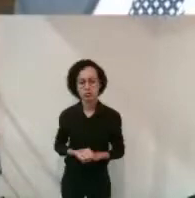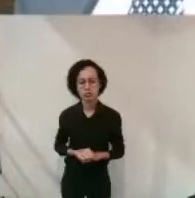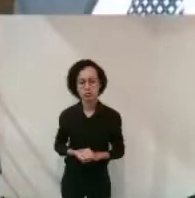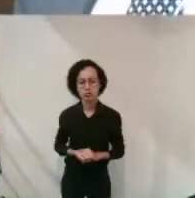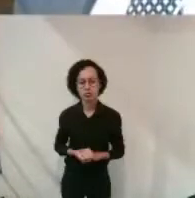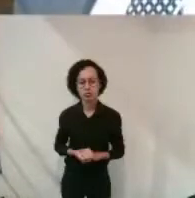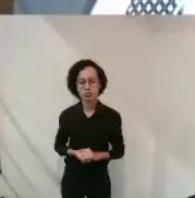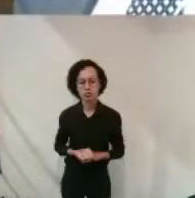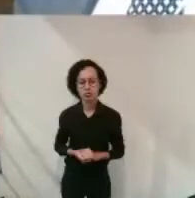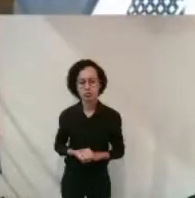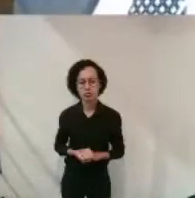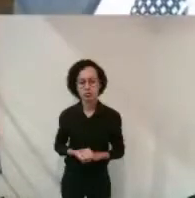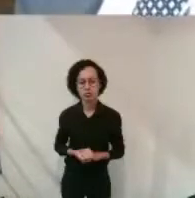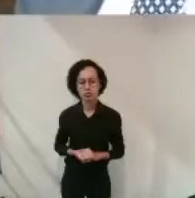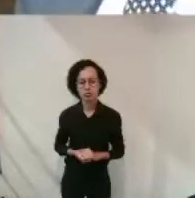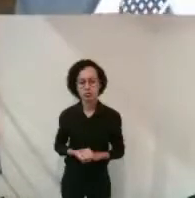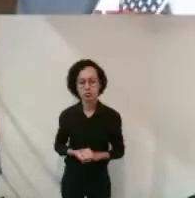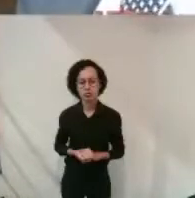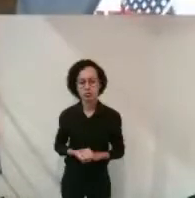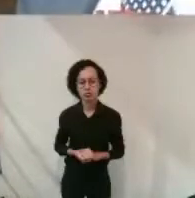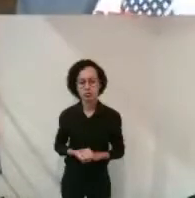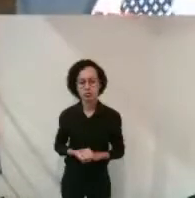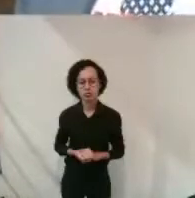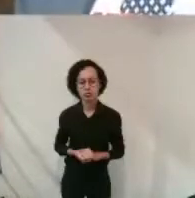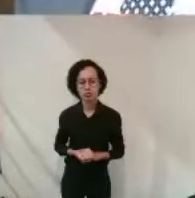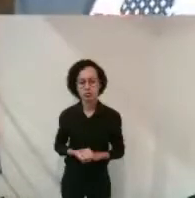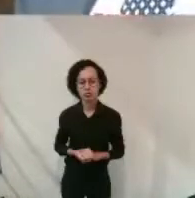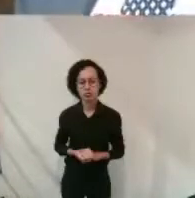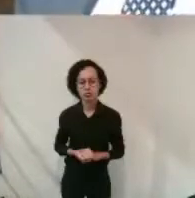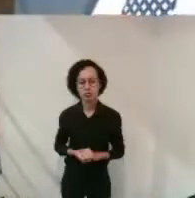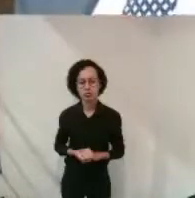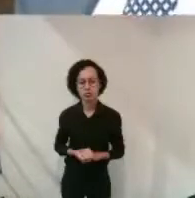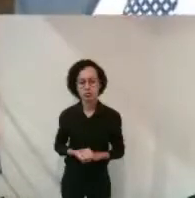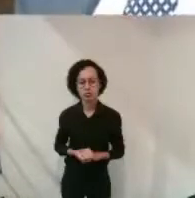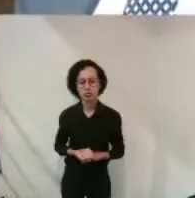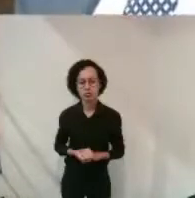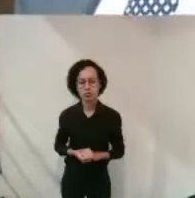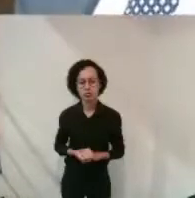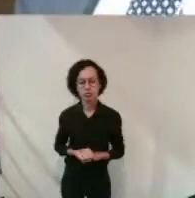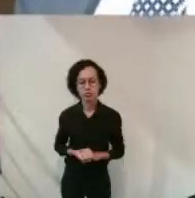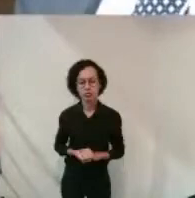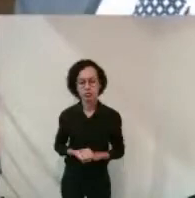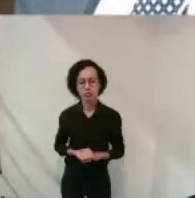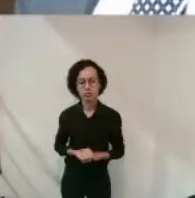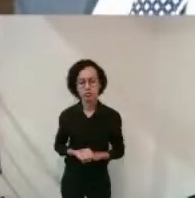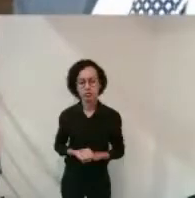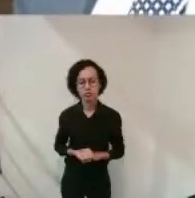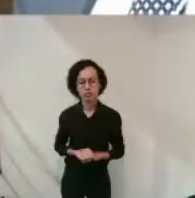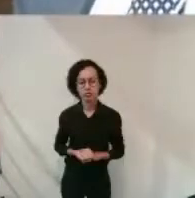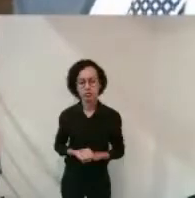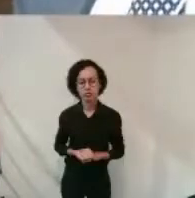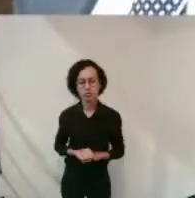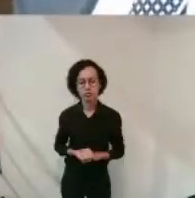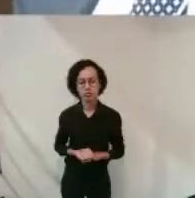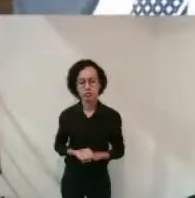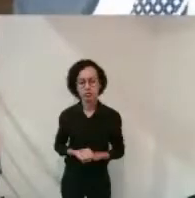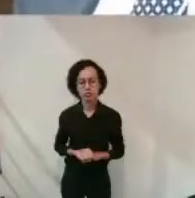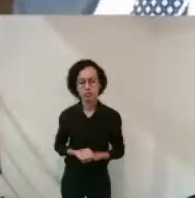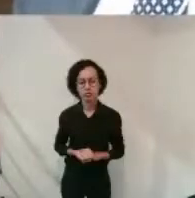presente. Nós tivemos a honra de contar com grandes especialistas na temática de resíduos sólidos no